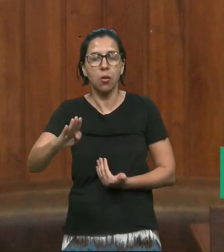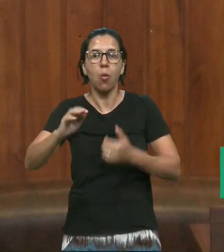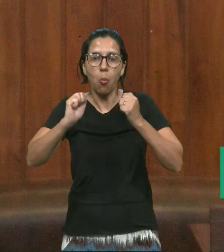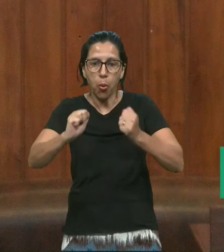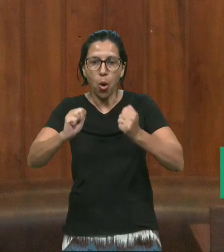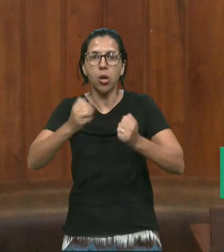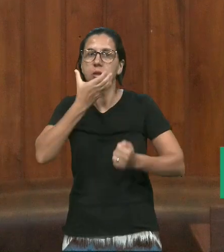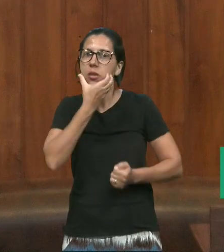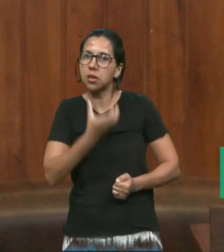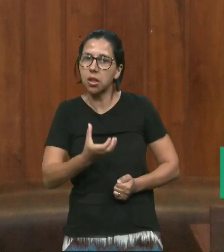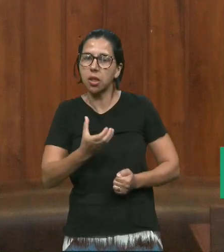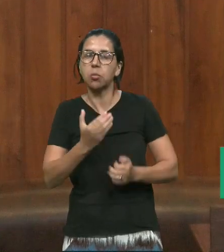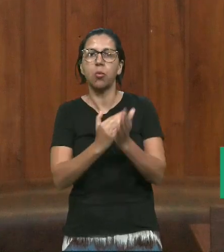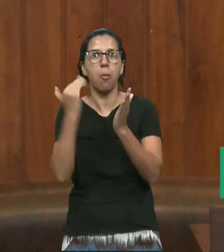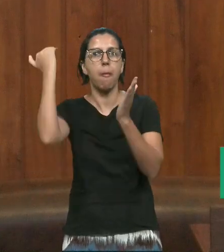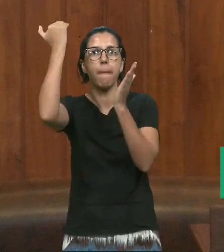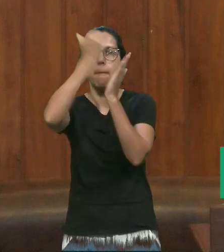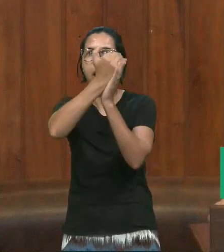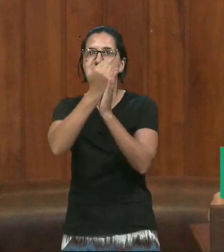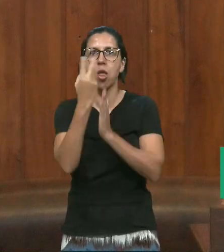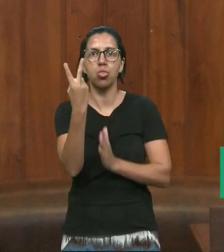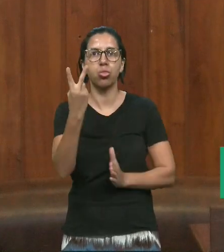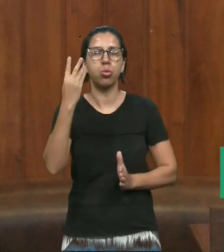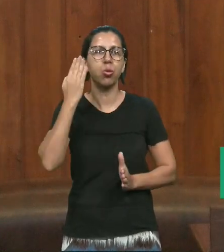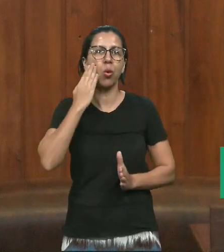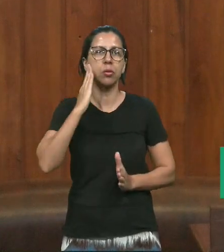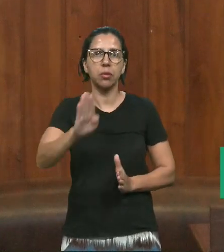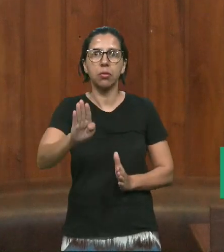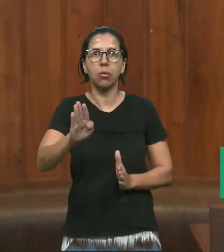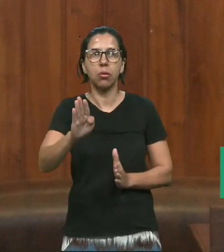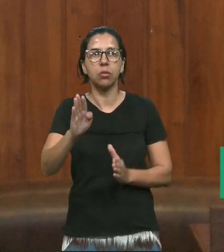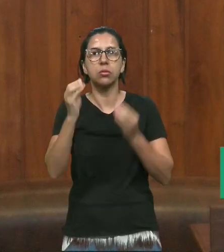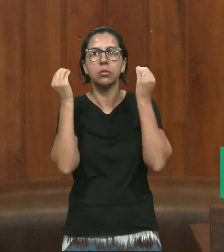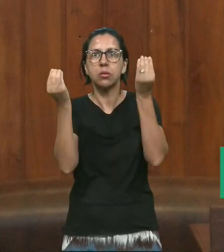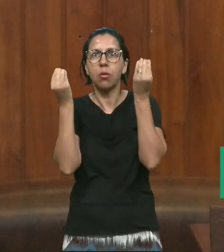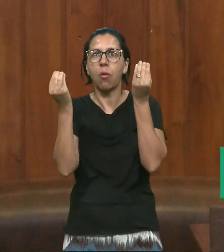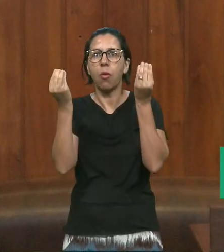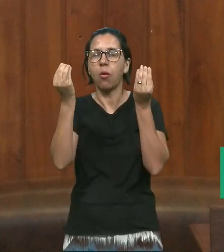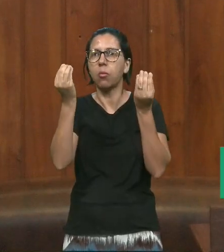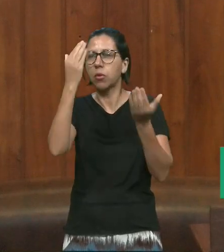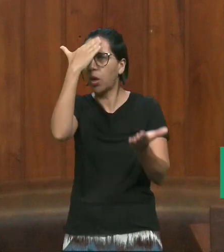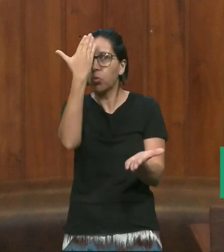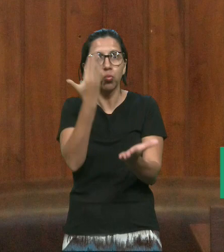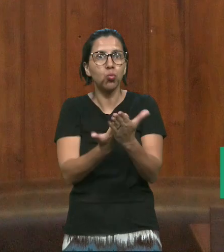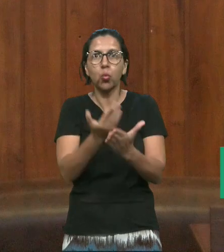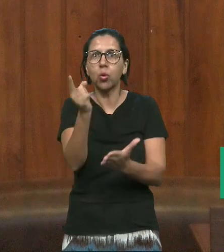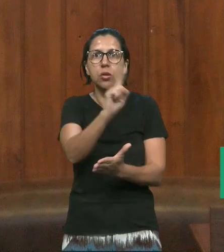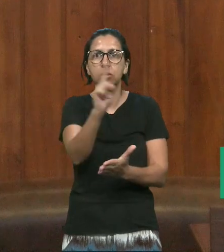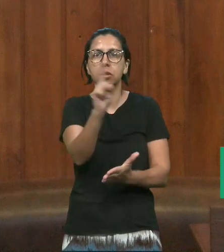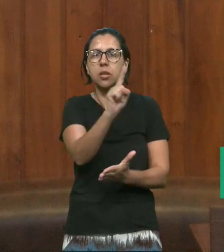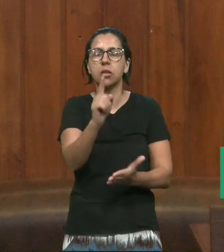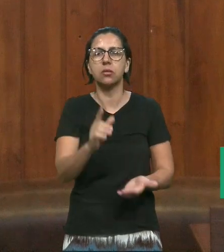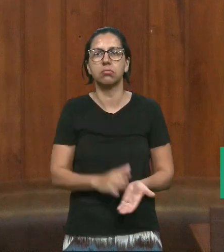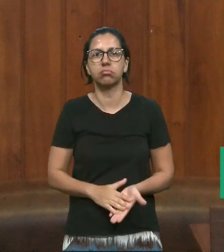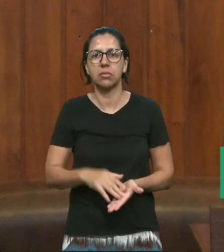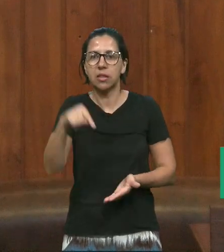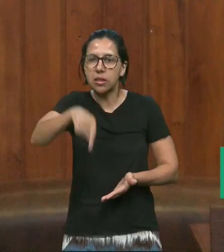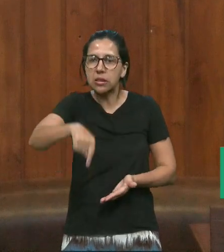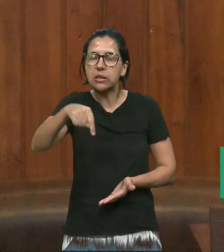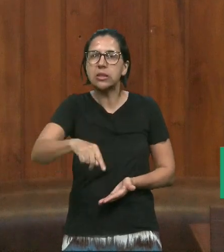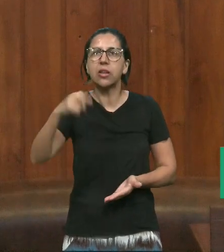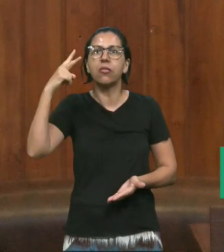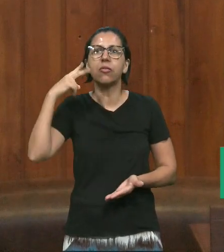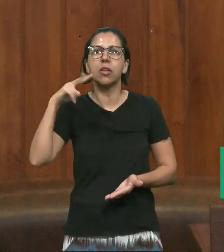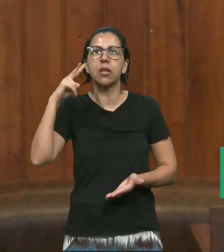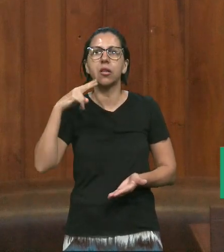de dezembro. Eu não consigo acreditar que a maioria dos vereadores desta casa estão